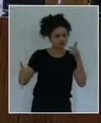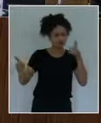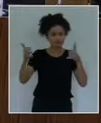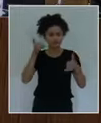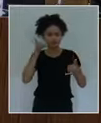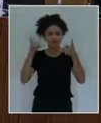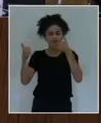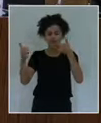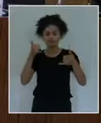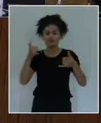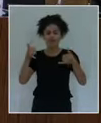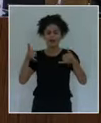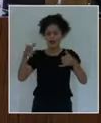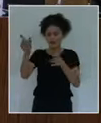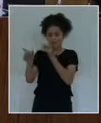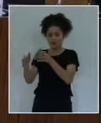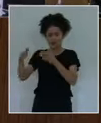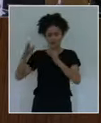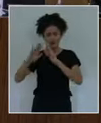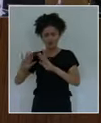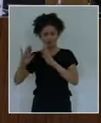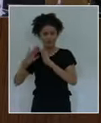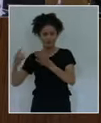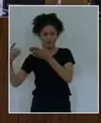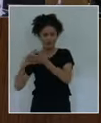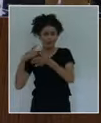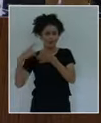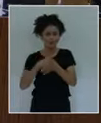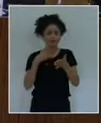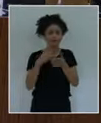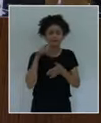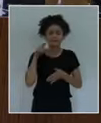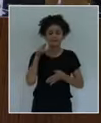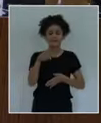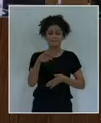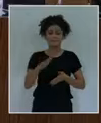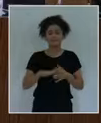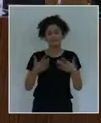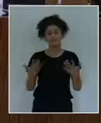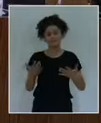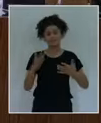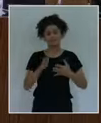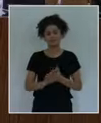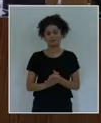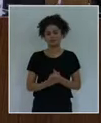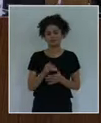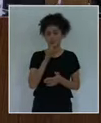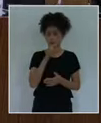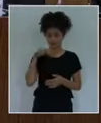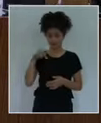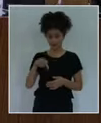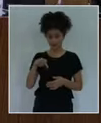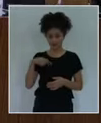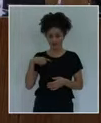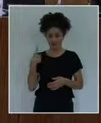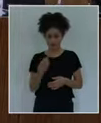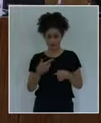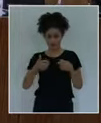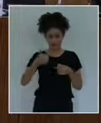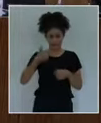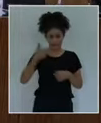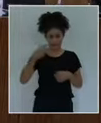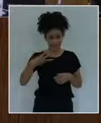sabe da dificuldade mesmo do atendimento nos dias, porque falei que aqui nós somos 13, né, então as demandas chegam assim, para a gente de forma